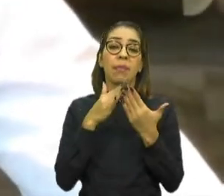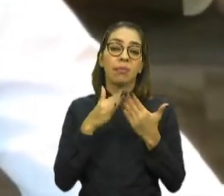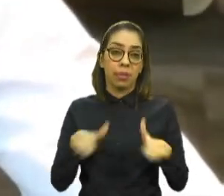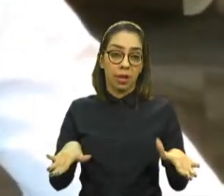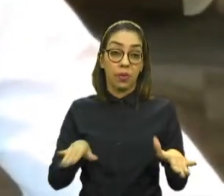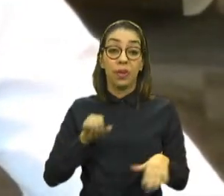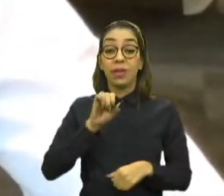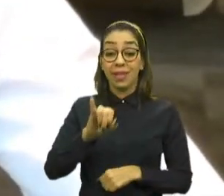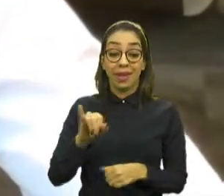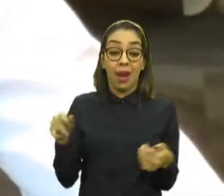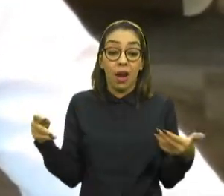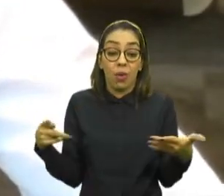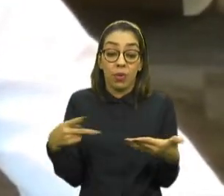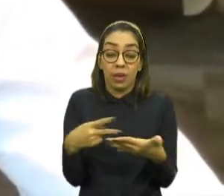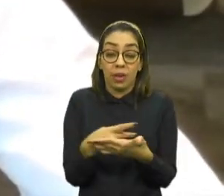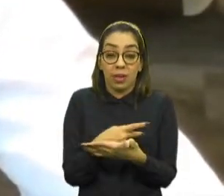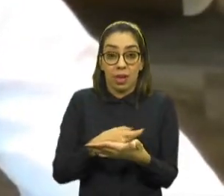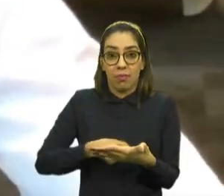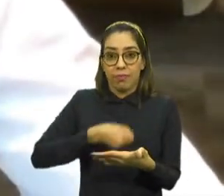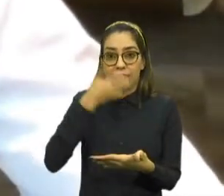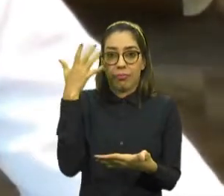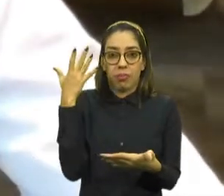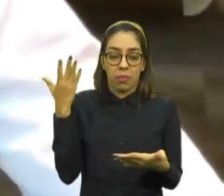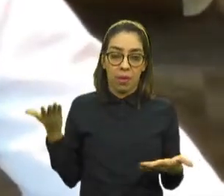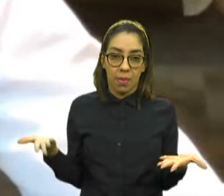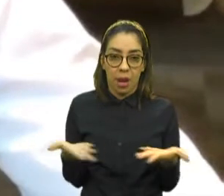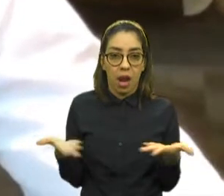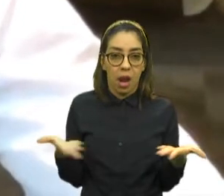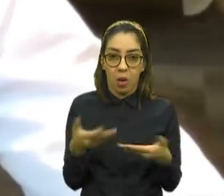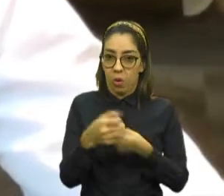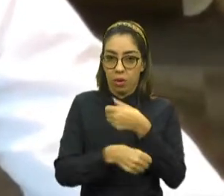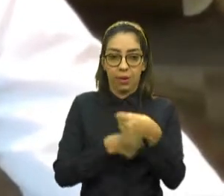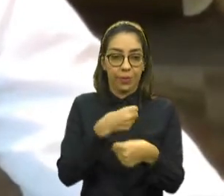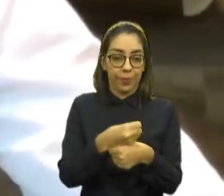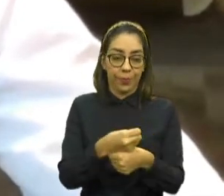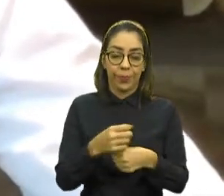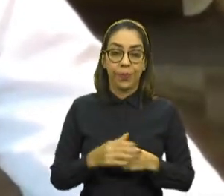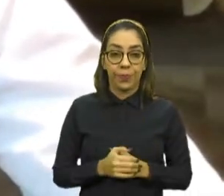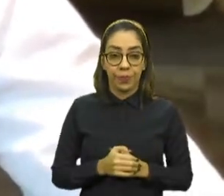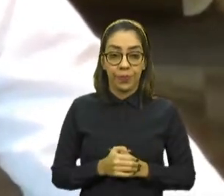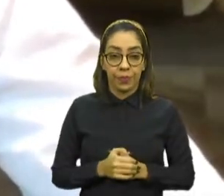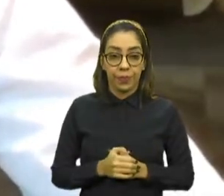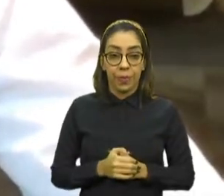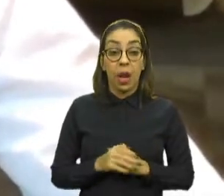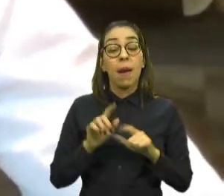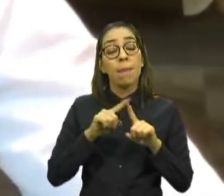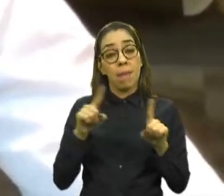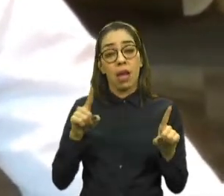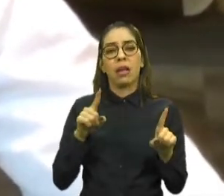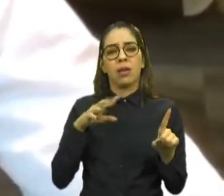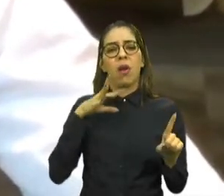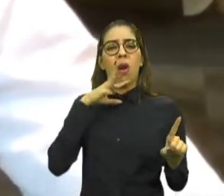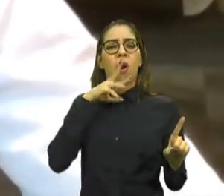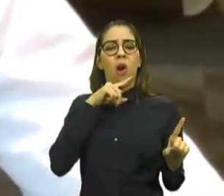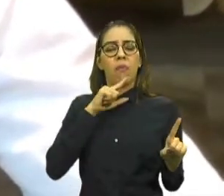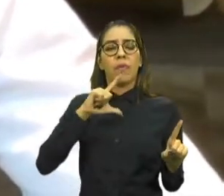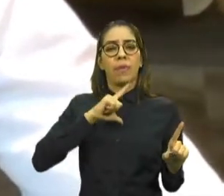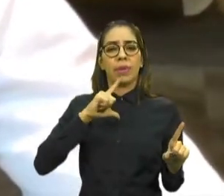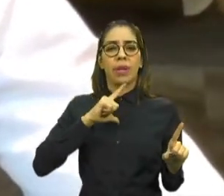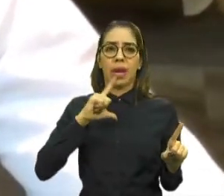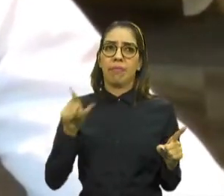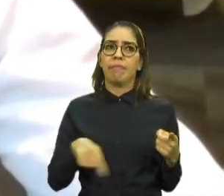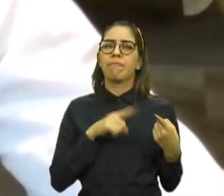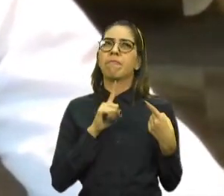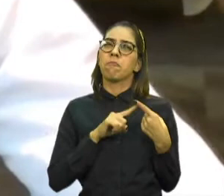caso haja, a aplicação agora neste ano. É lógico que há de se ressaltar um ponto que aí a gente tem que defender e tem que